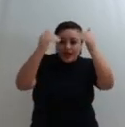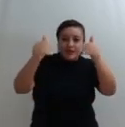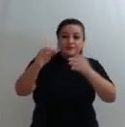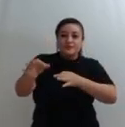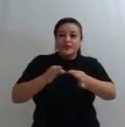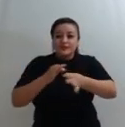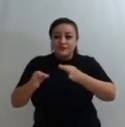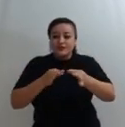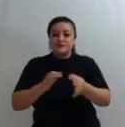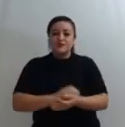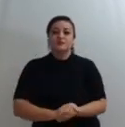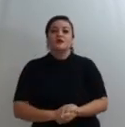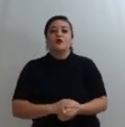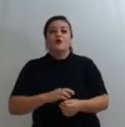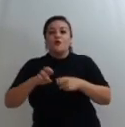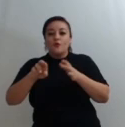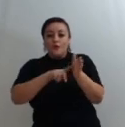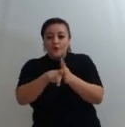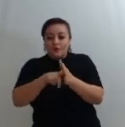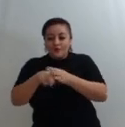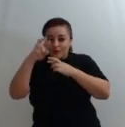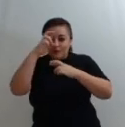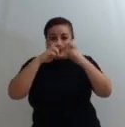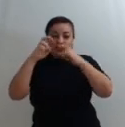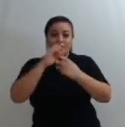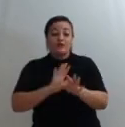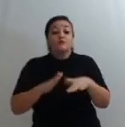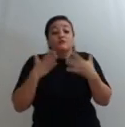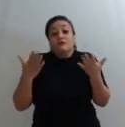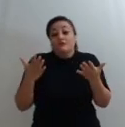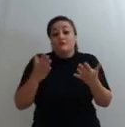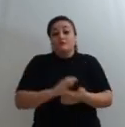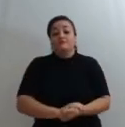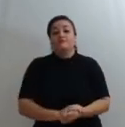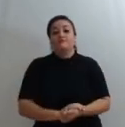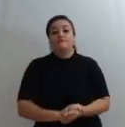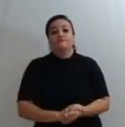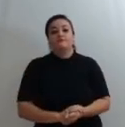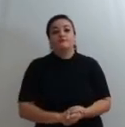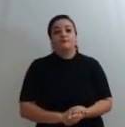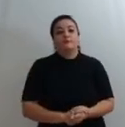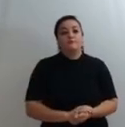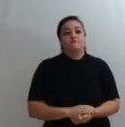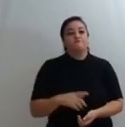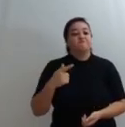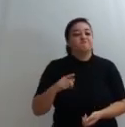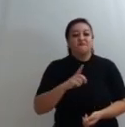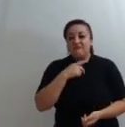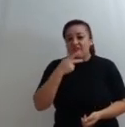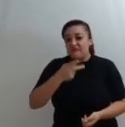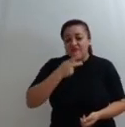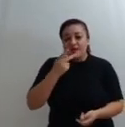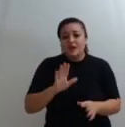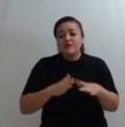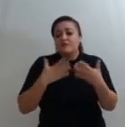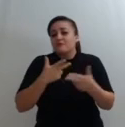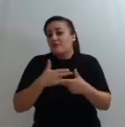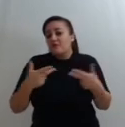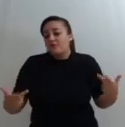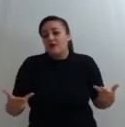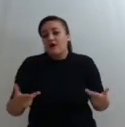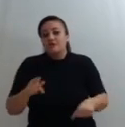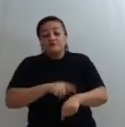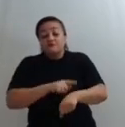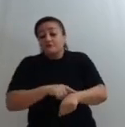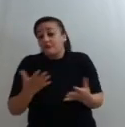desse inquérito. Então, vejam bem, ela não aponta sequer qual é o período,